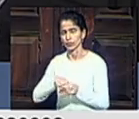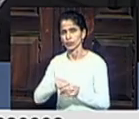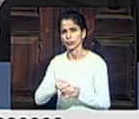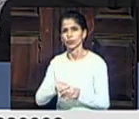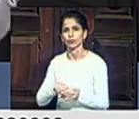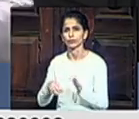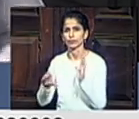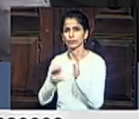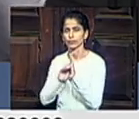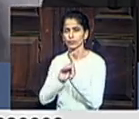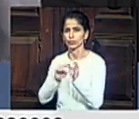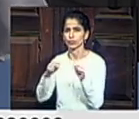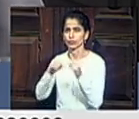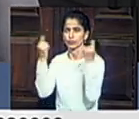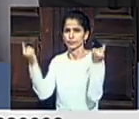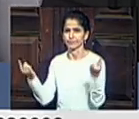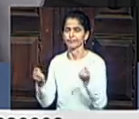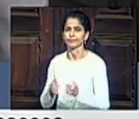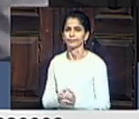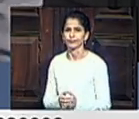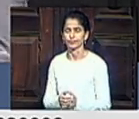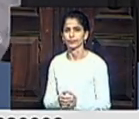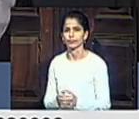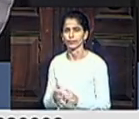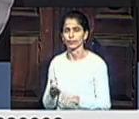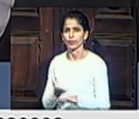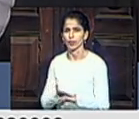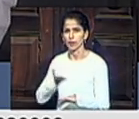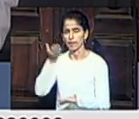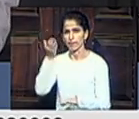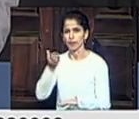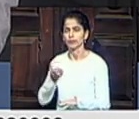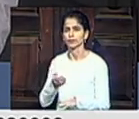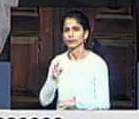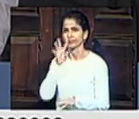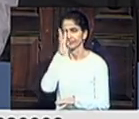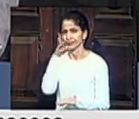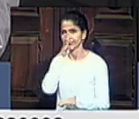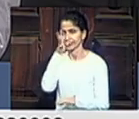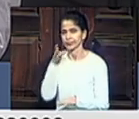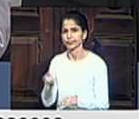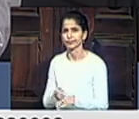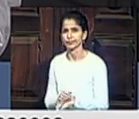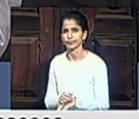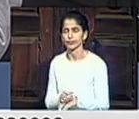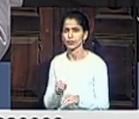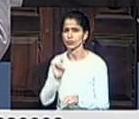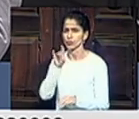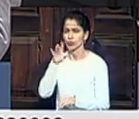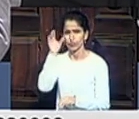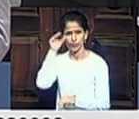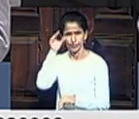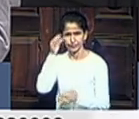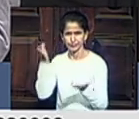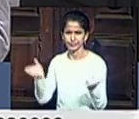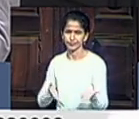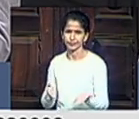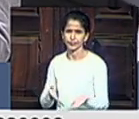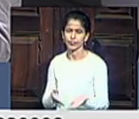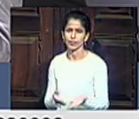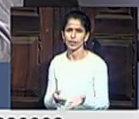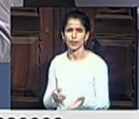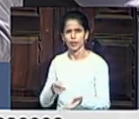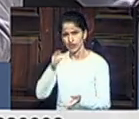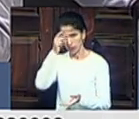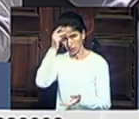pela inconstitucionalidade, aumento abusivo. Senhor presidente, só por curiosidade, hoje,